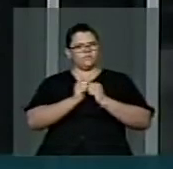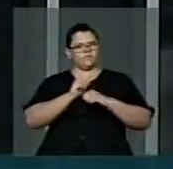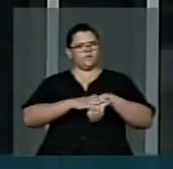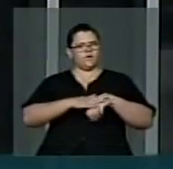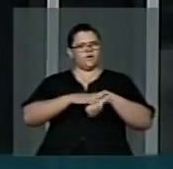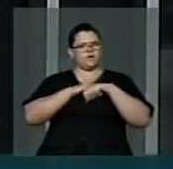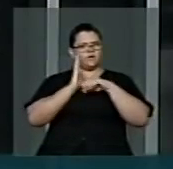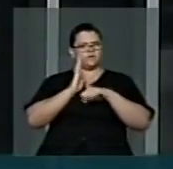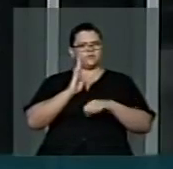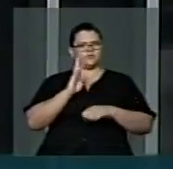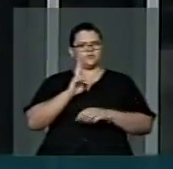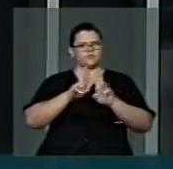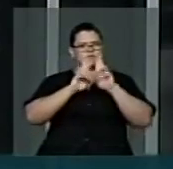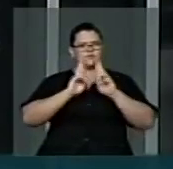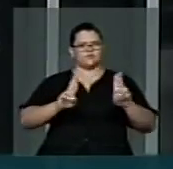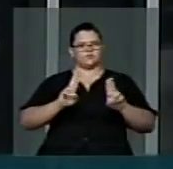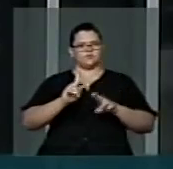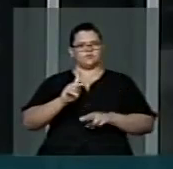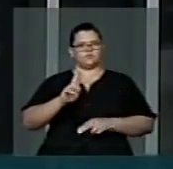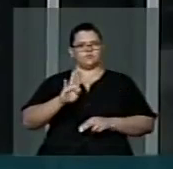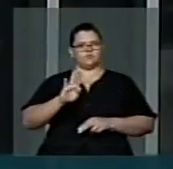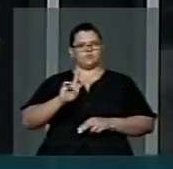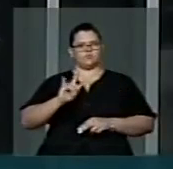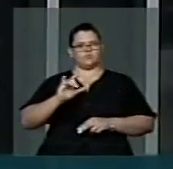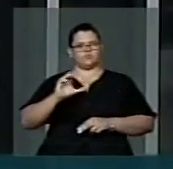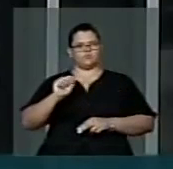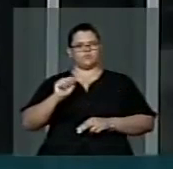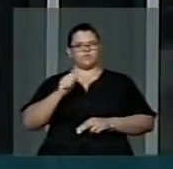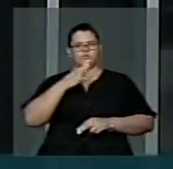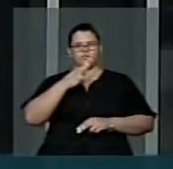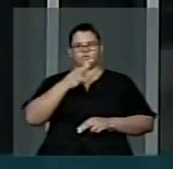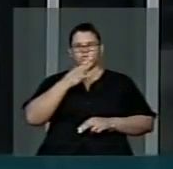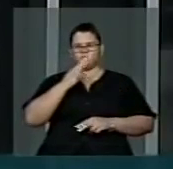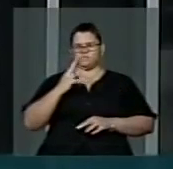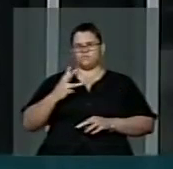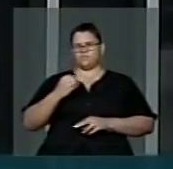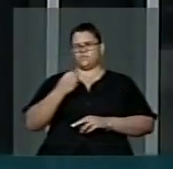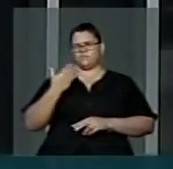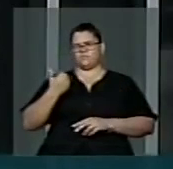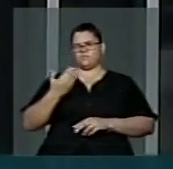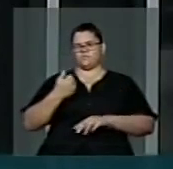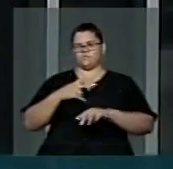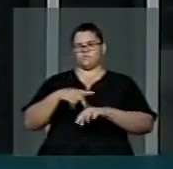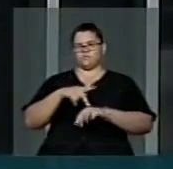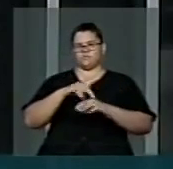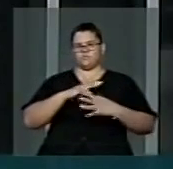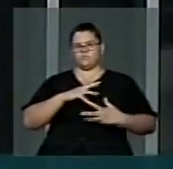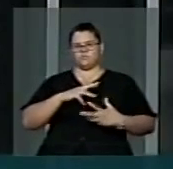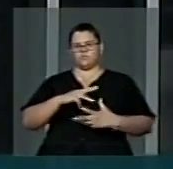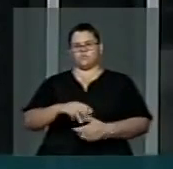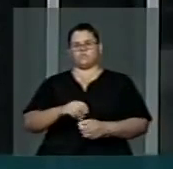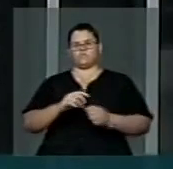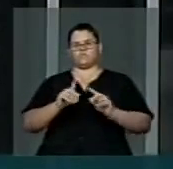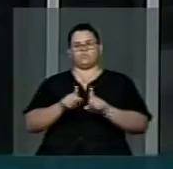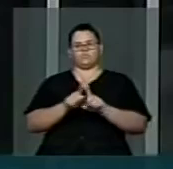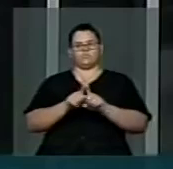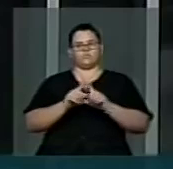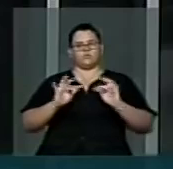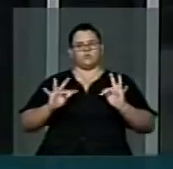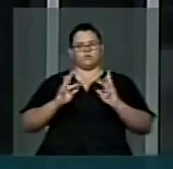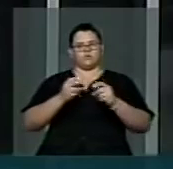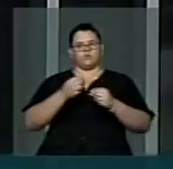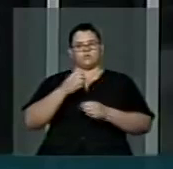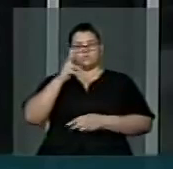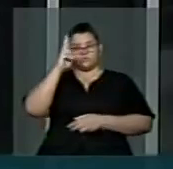delas situadas na vanguarda do conhecimento em termos internacionais. Uma breve panorâmica sobre a história recente da educação